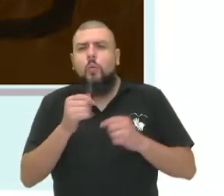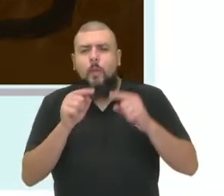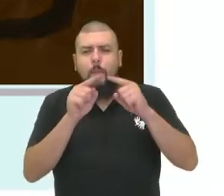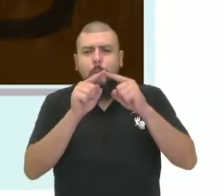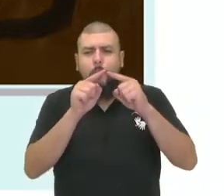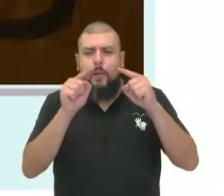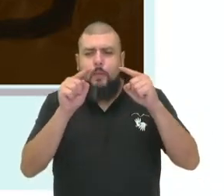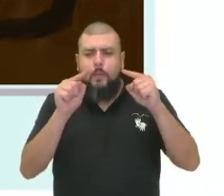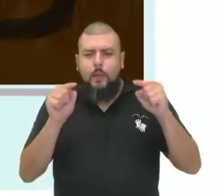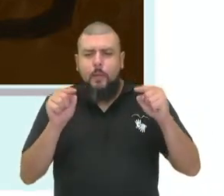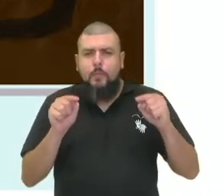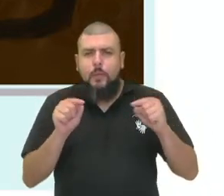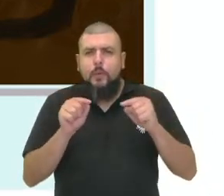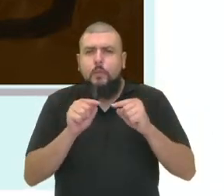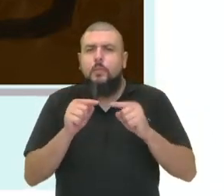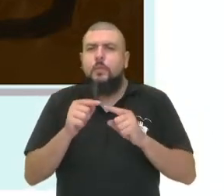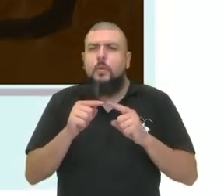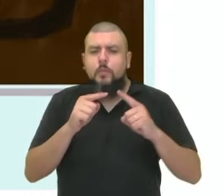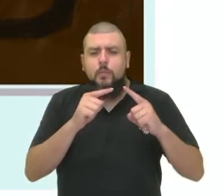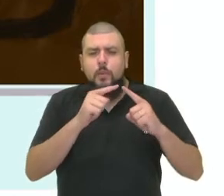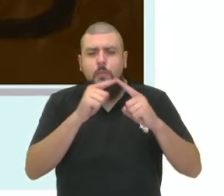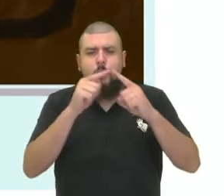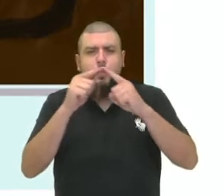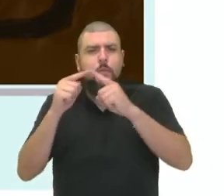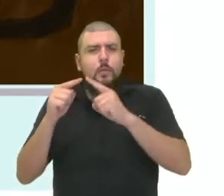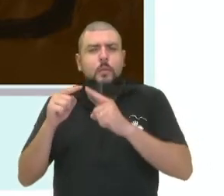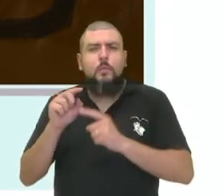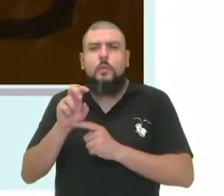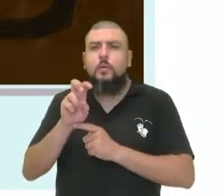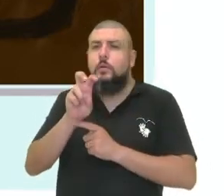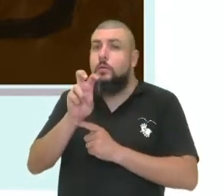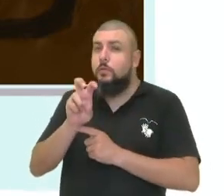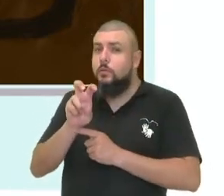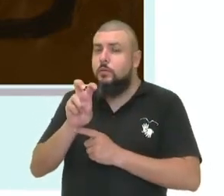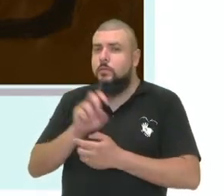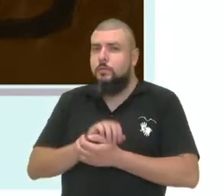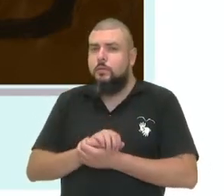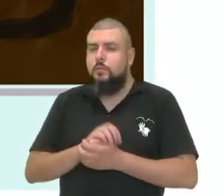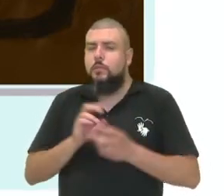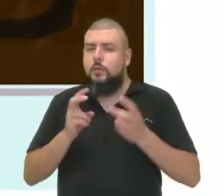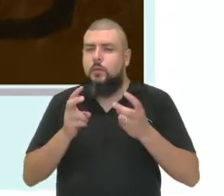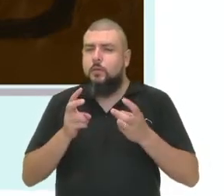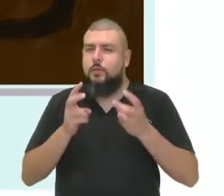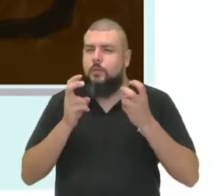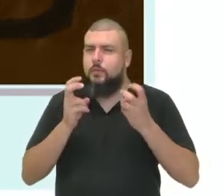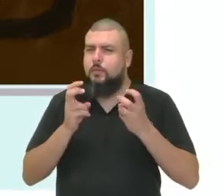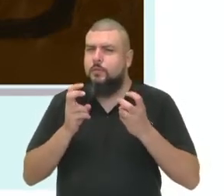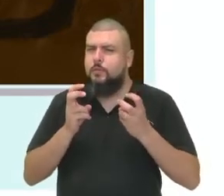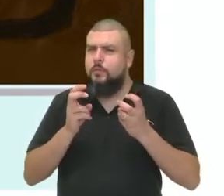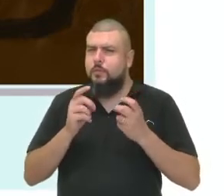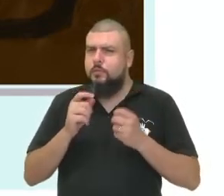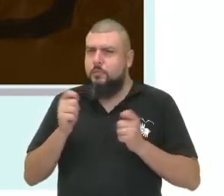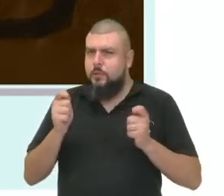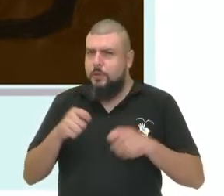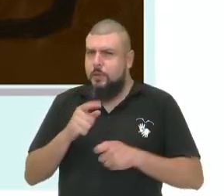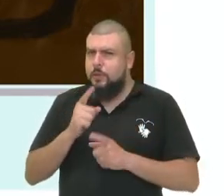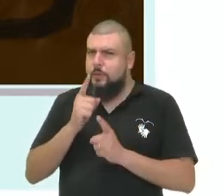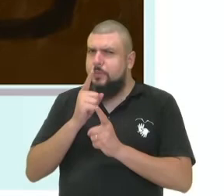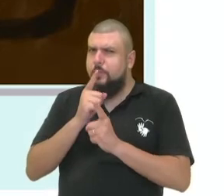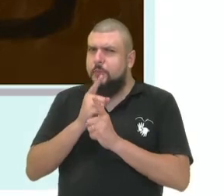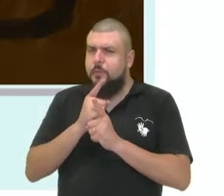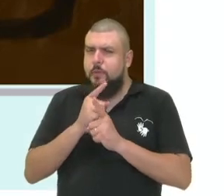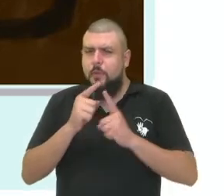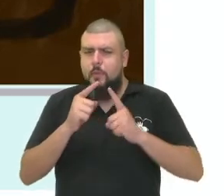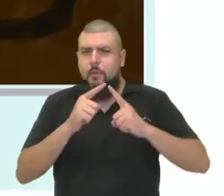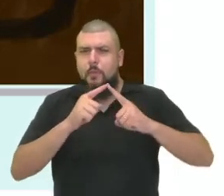a cinco anos então aqui nesse formato do jogo nós temos que observar será que a gente vai encontrar um polígono com cinco anos